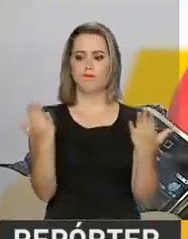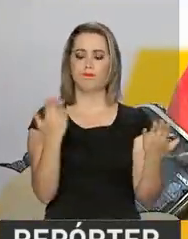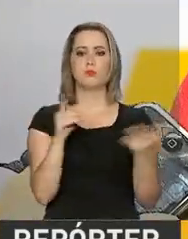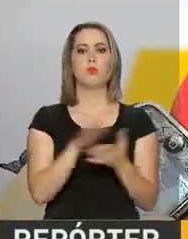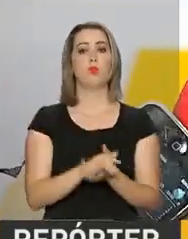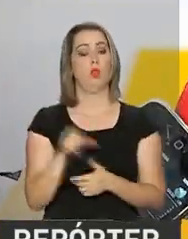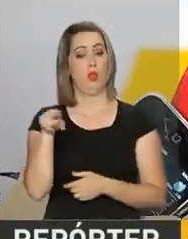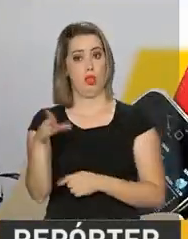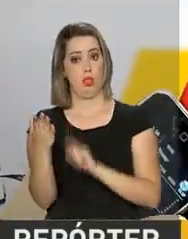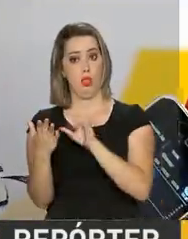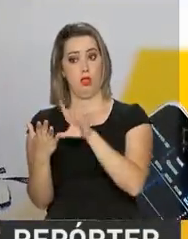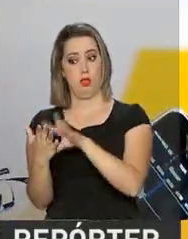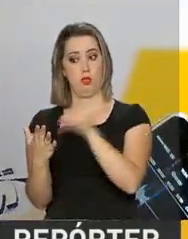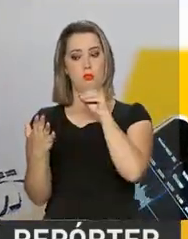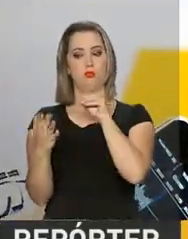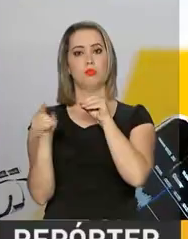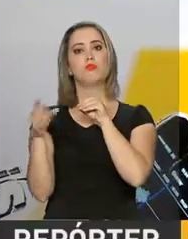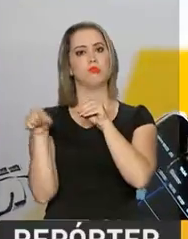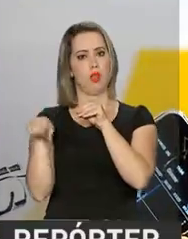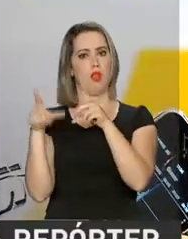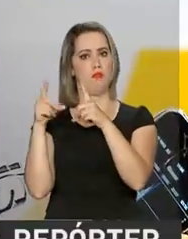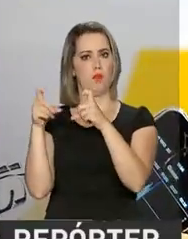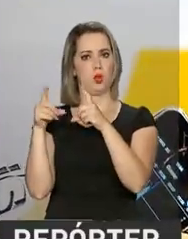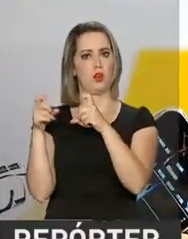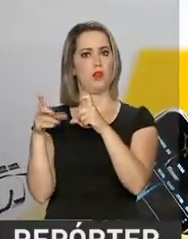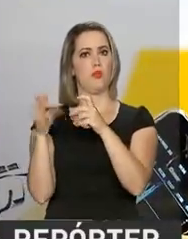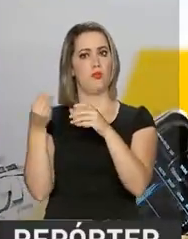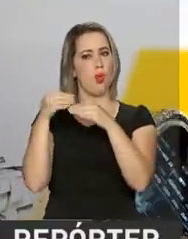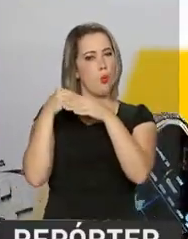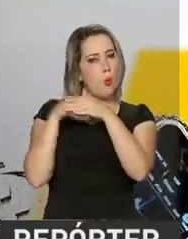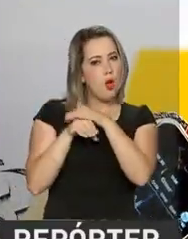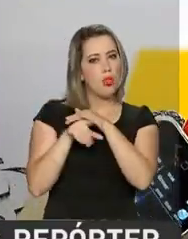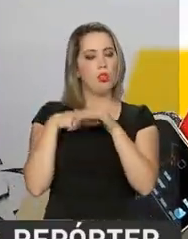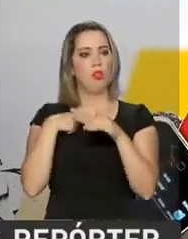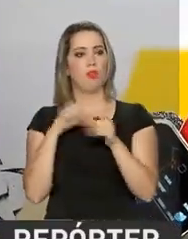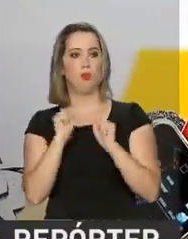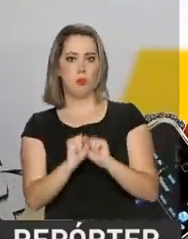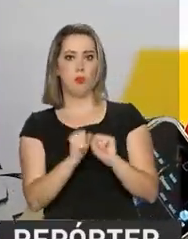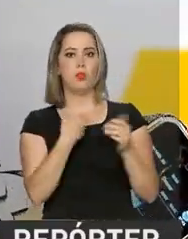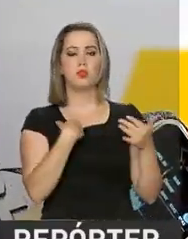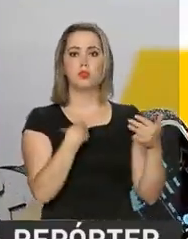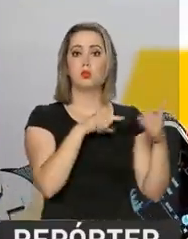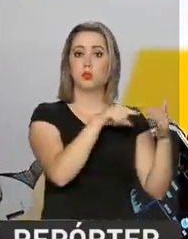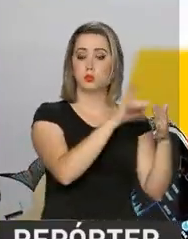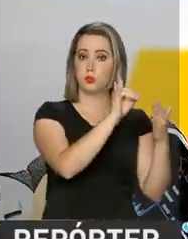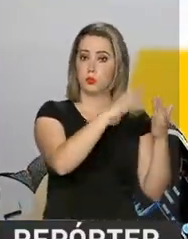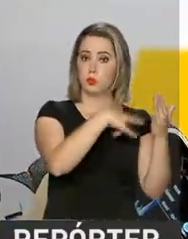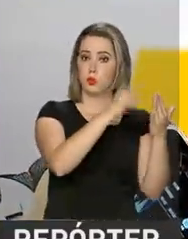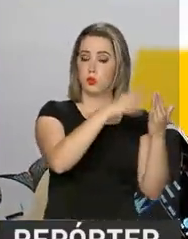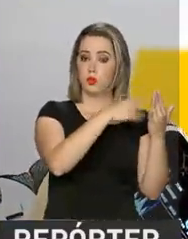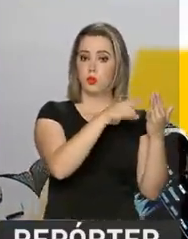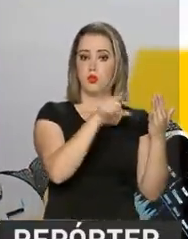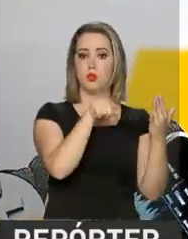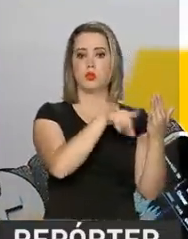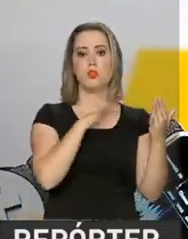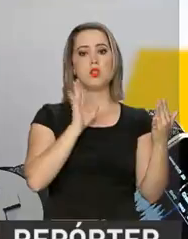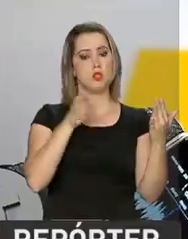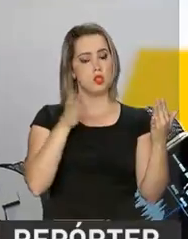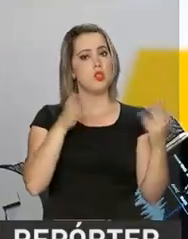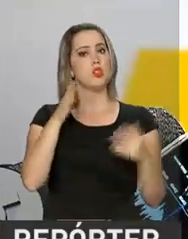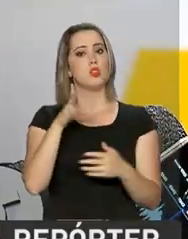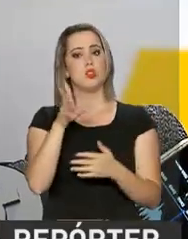tem a fotografia que tá guardada num banco de dados e é lida de uma forma offline você pode colocar seu celular no modo avião se tiver baixo ele lê